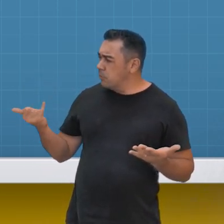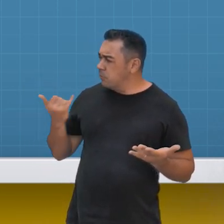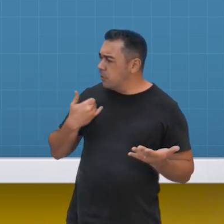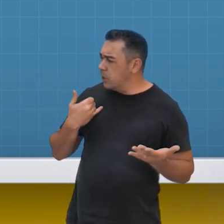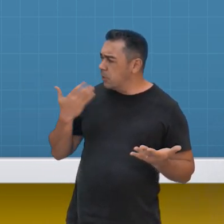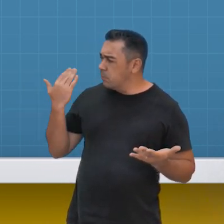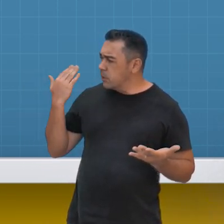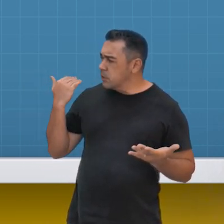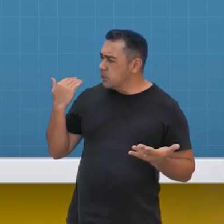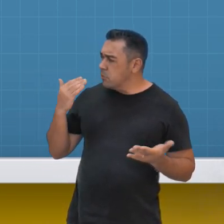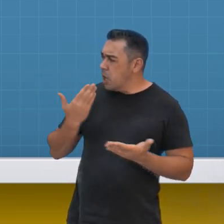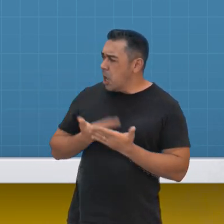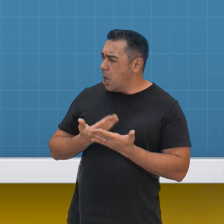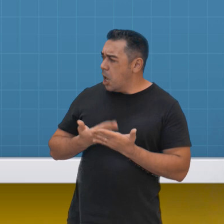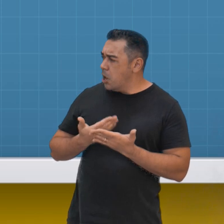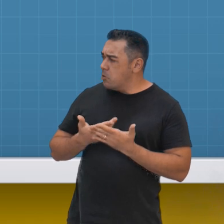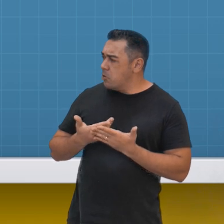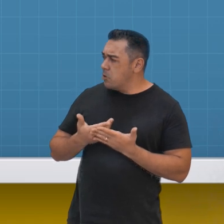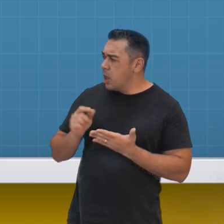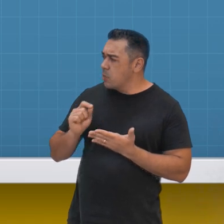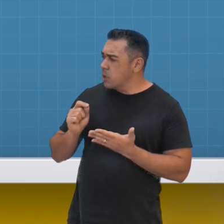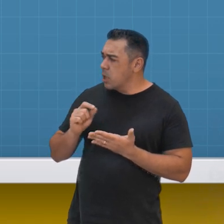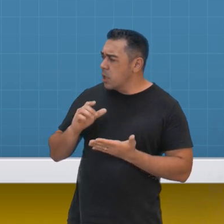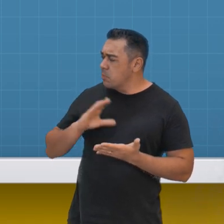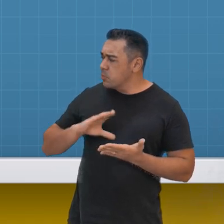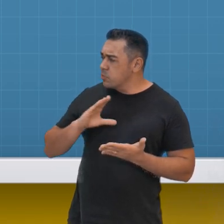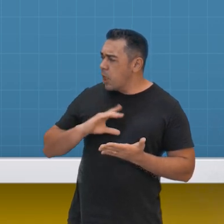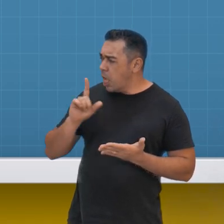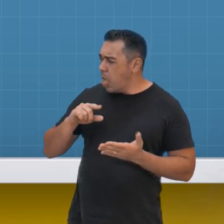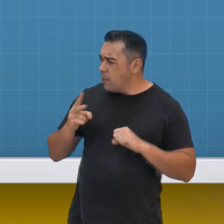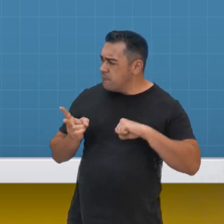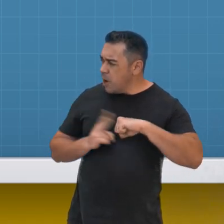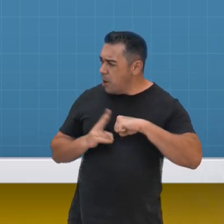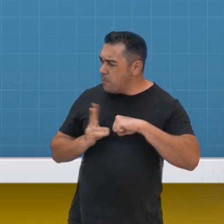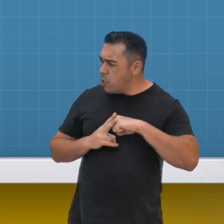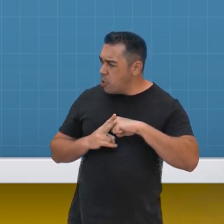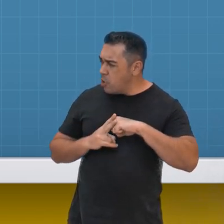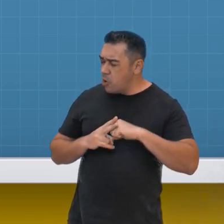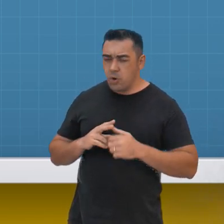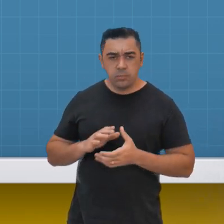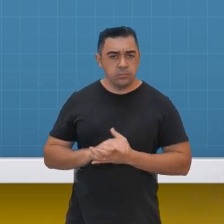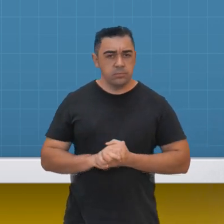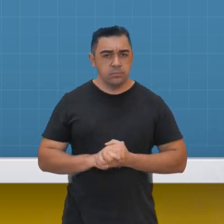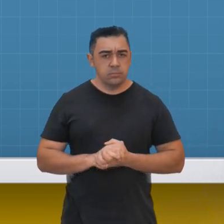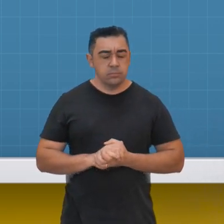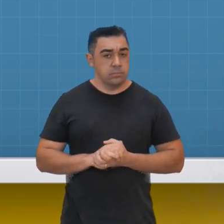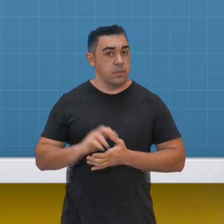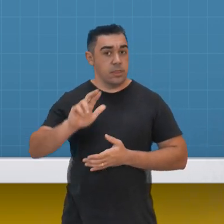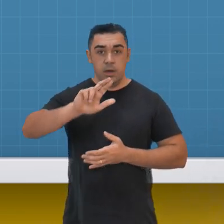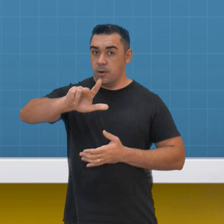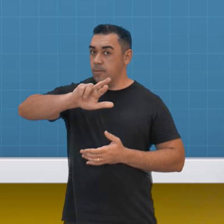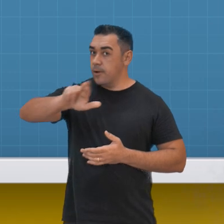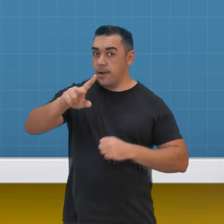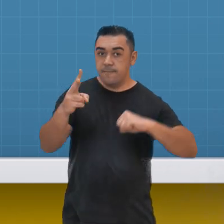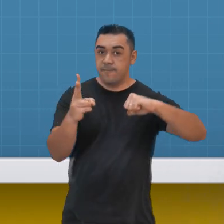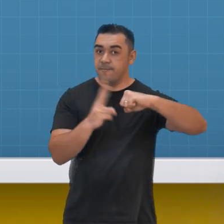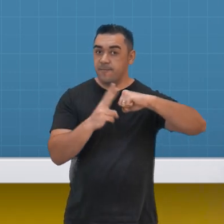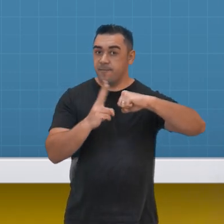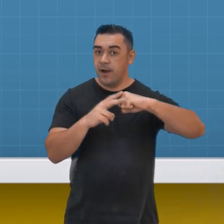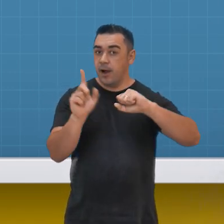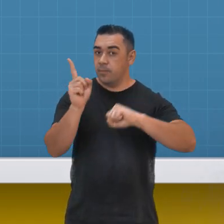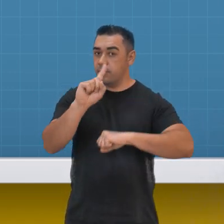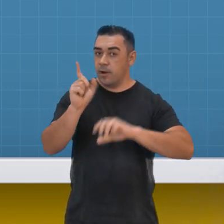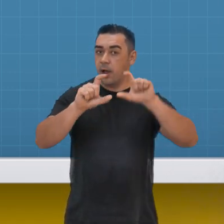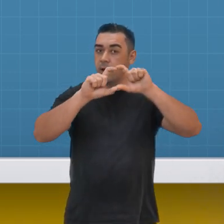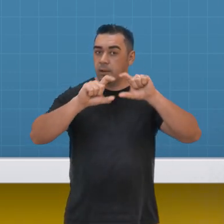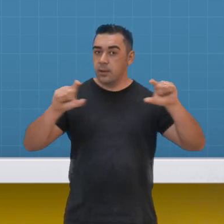lá na aula de língua portuguesa em verbo. É a mesma coisa? Não, o verbo é